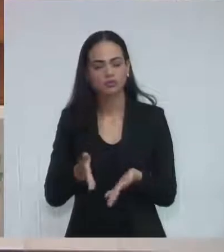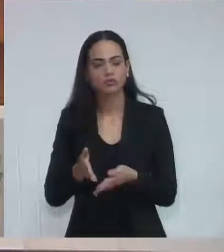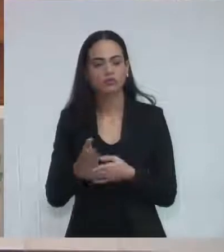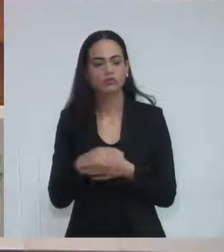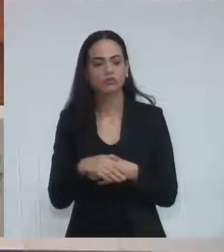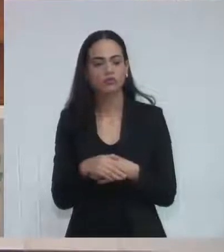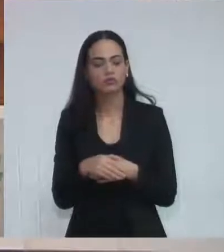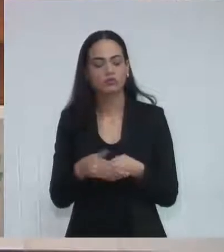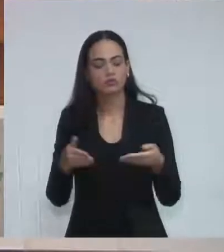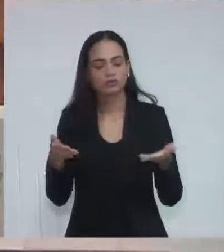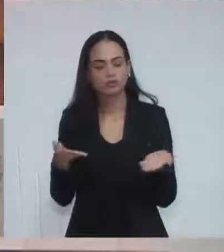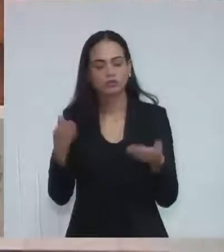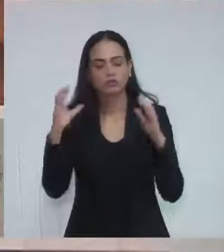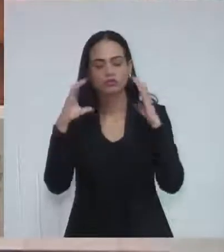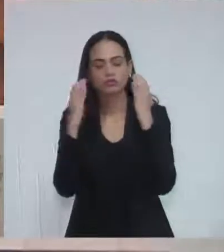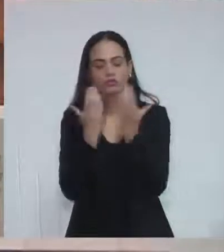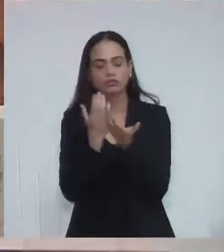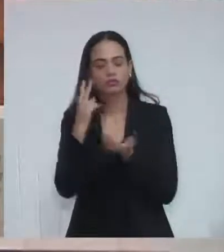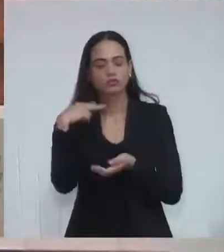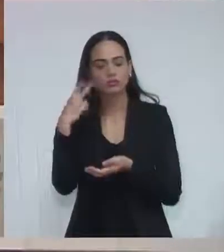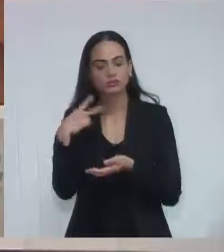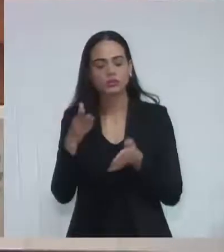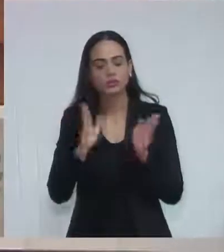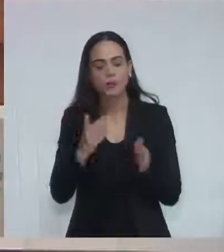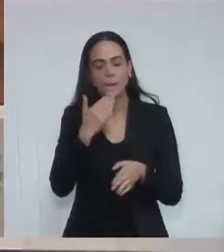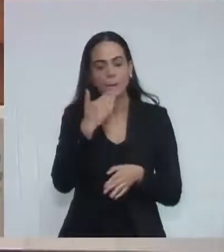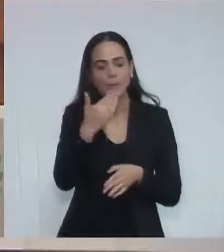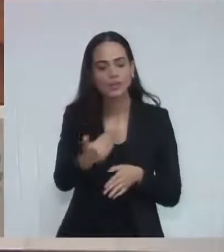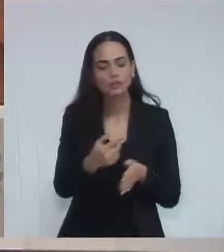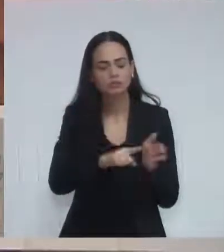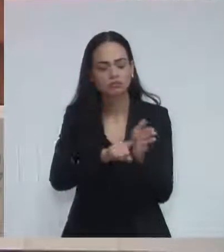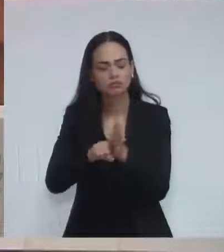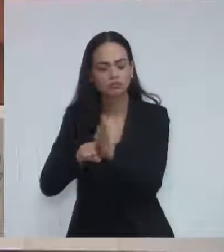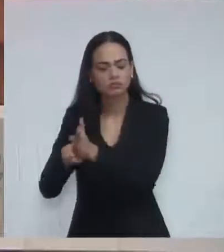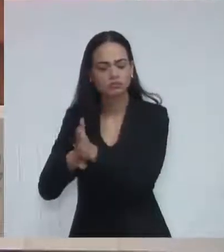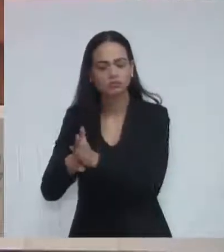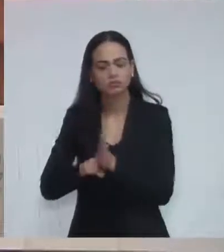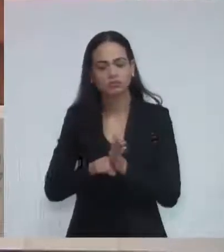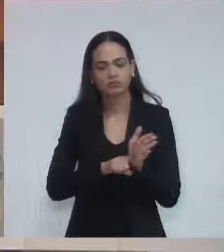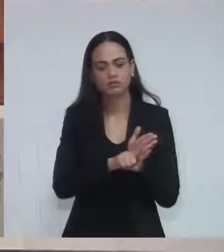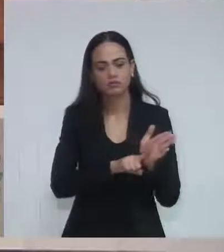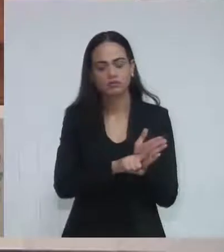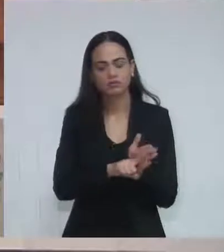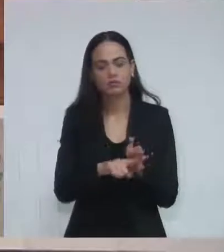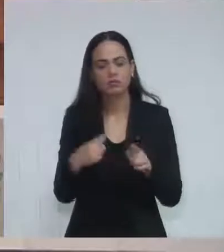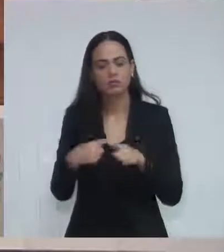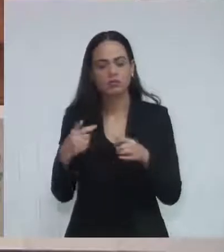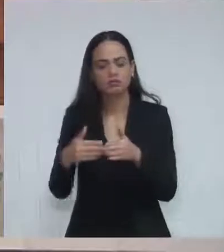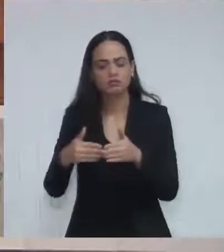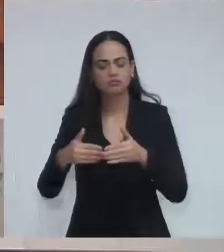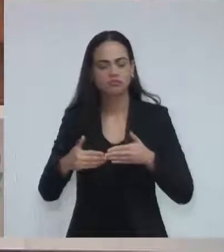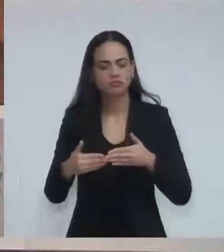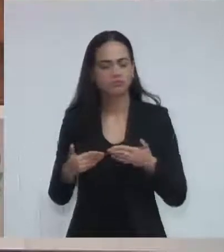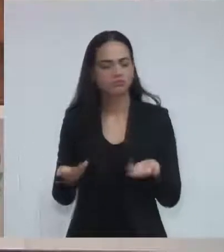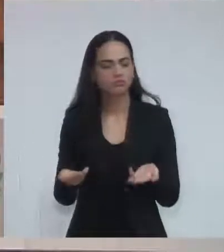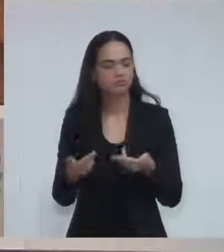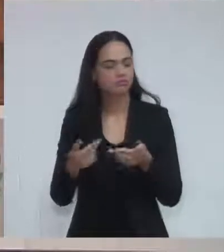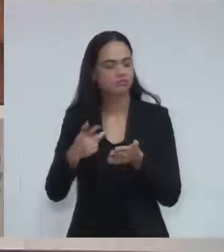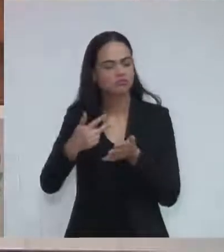Tribunal de Contas do Estado, a qual, diante de incongruência, requer esclarecimento.